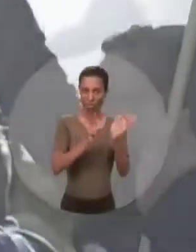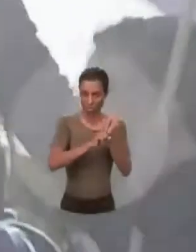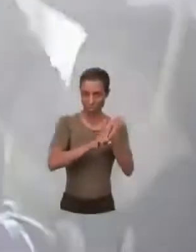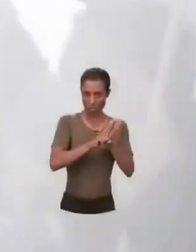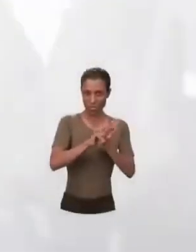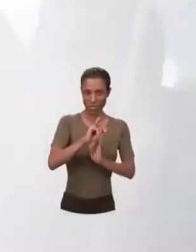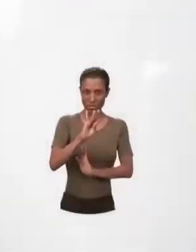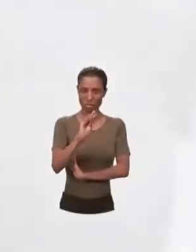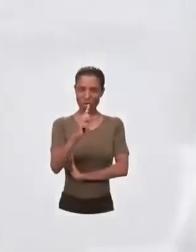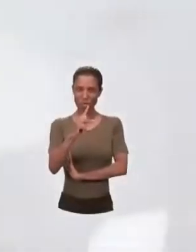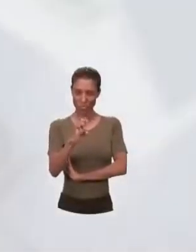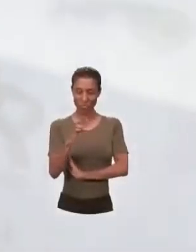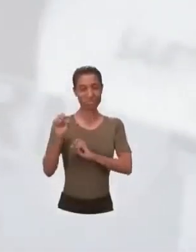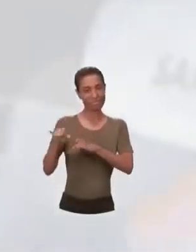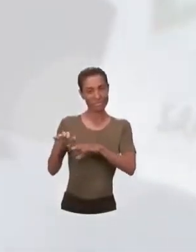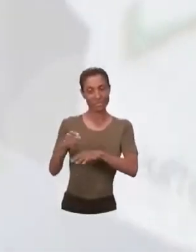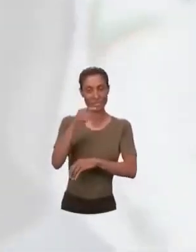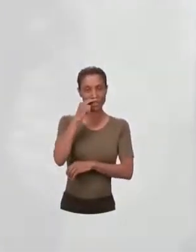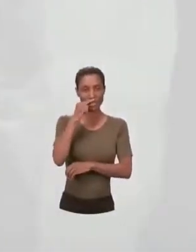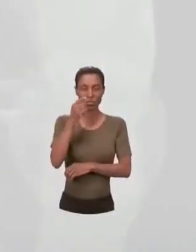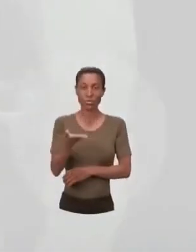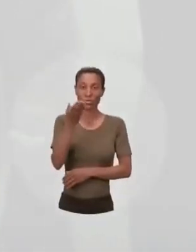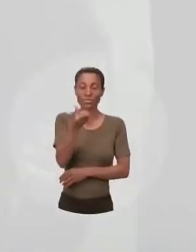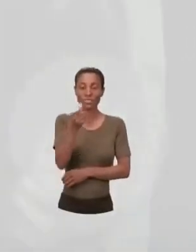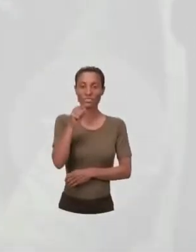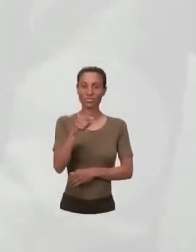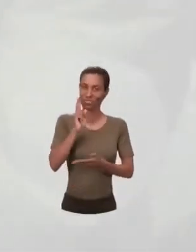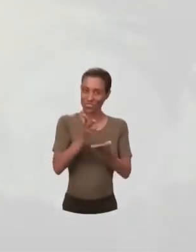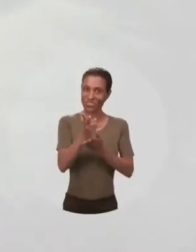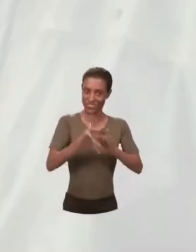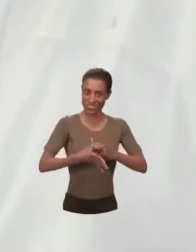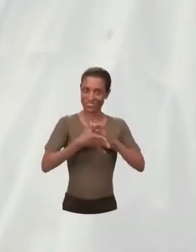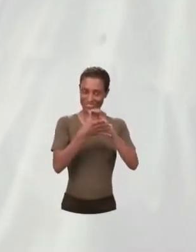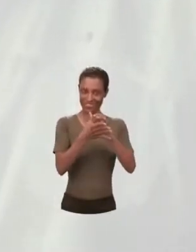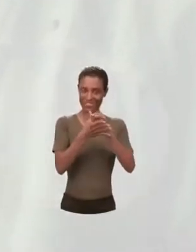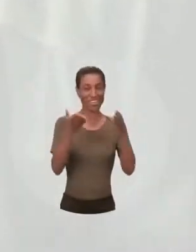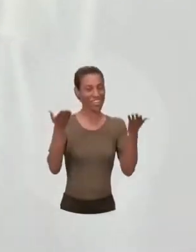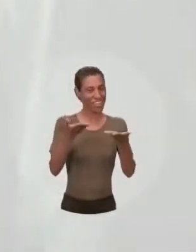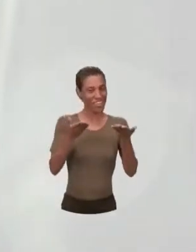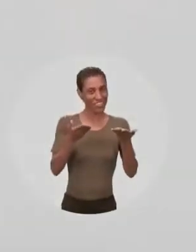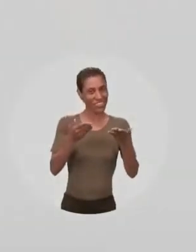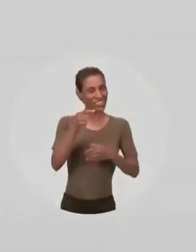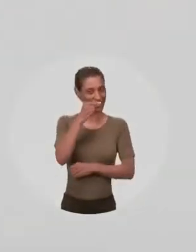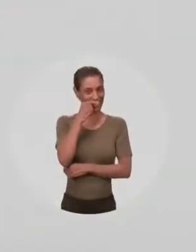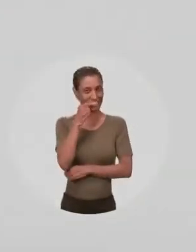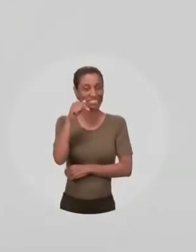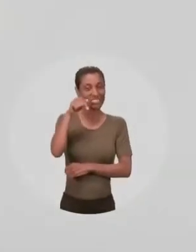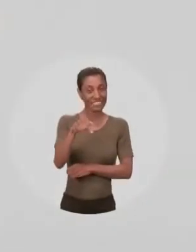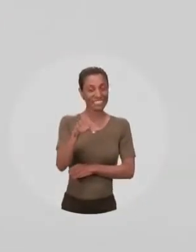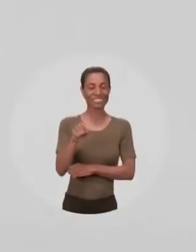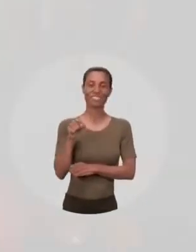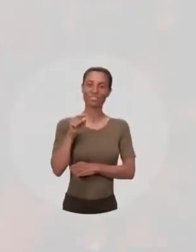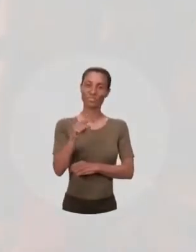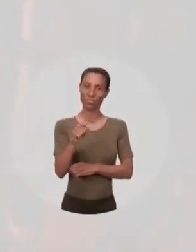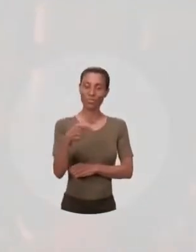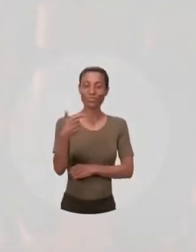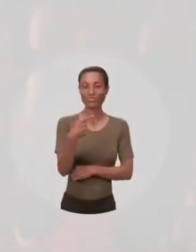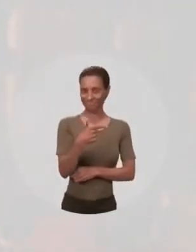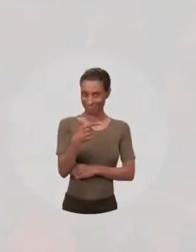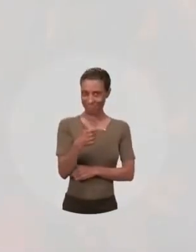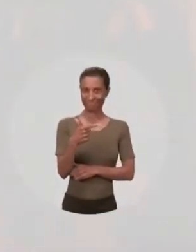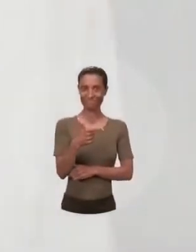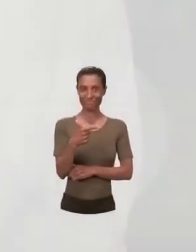Saiu a primeira pesquisa Ibope de setembro. Sartori sobe 6 pontos e continua na liderança. Agora, Sartori abriu